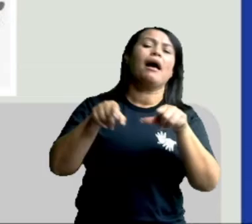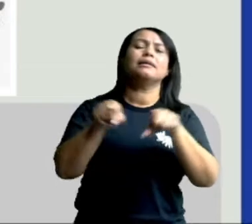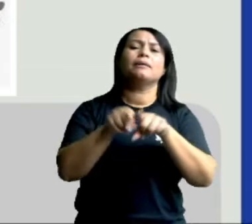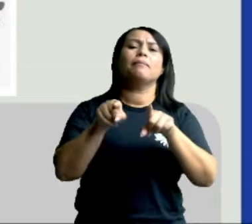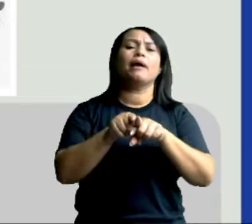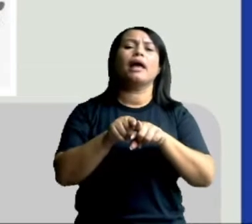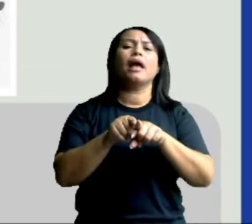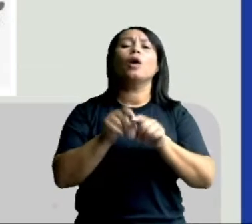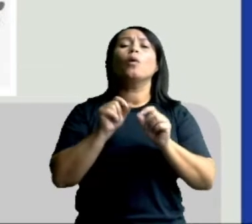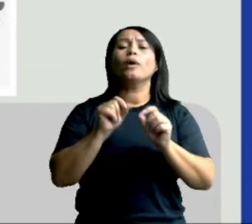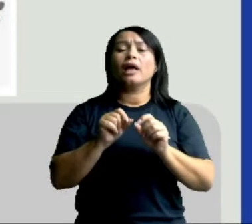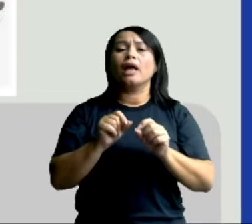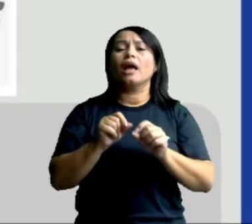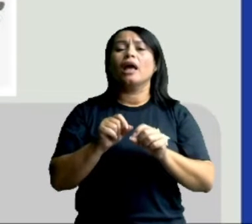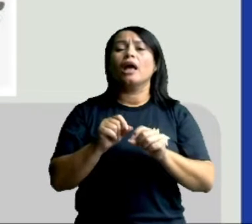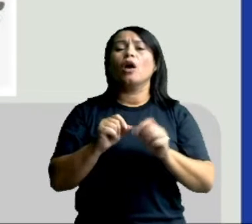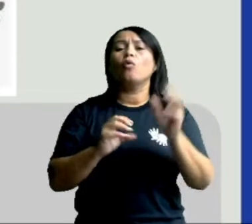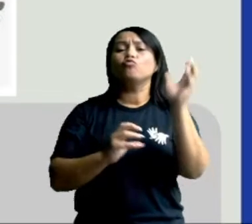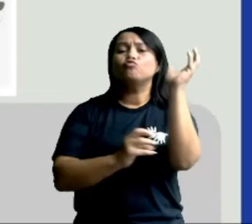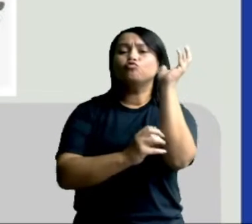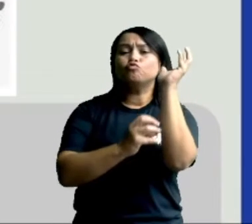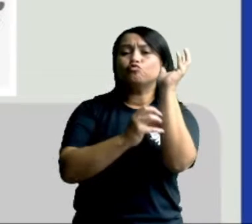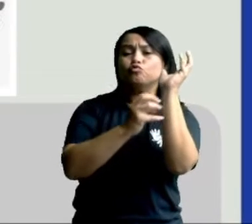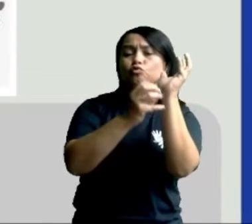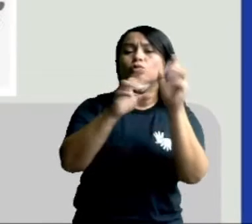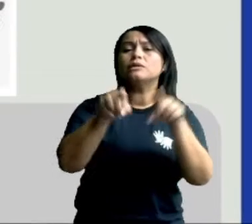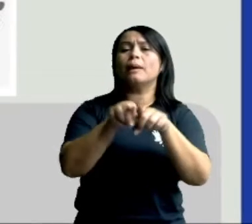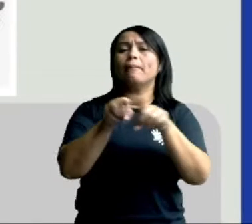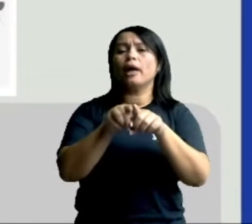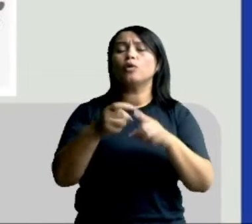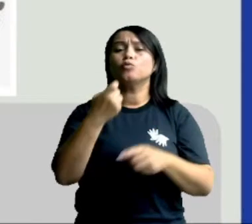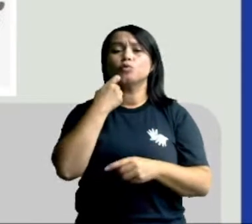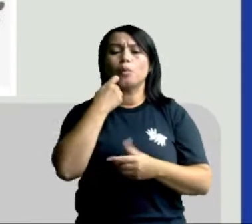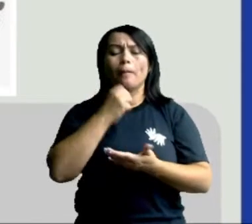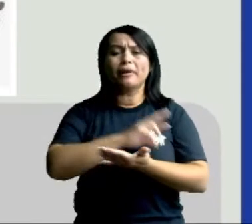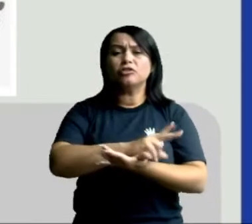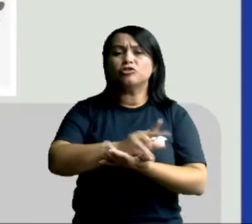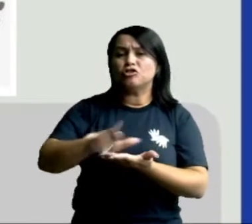os fungos, os peixes, são todos seres